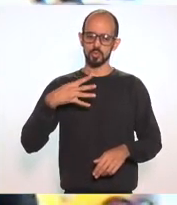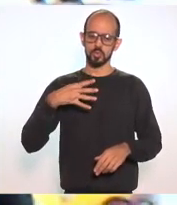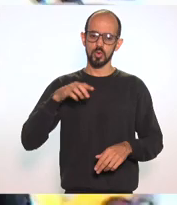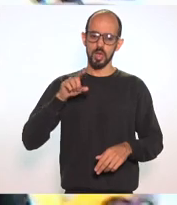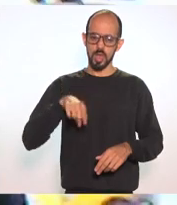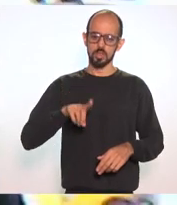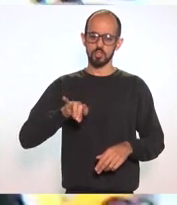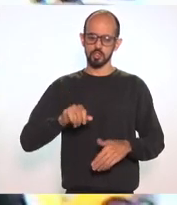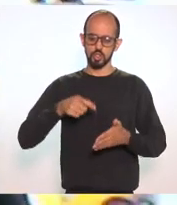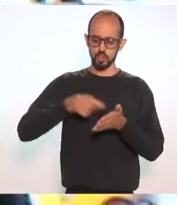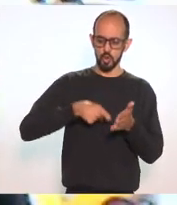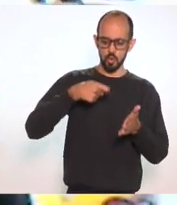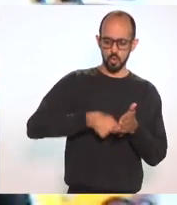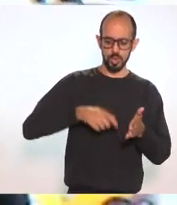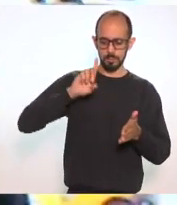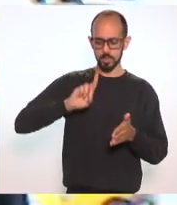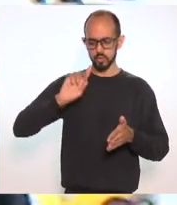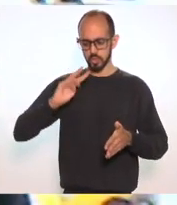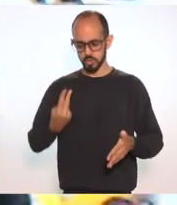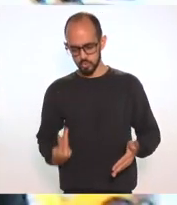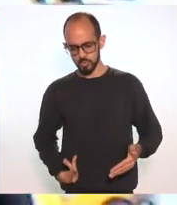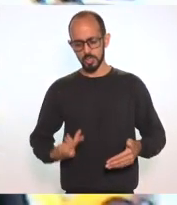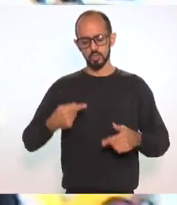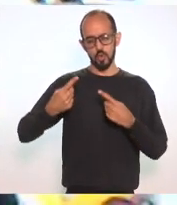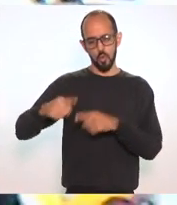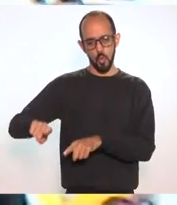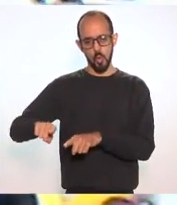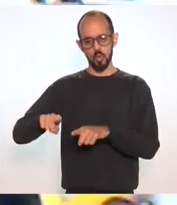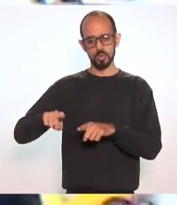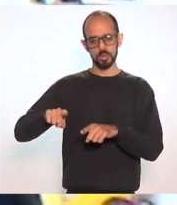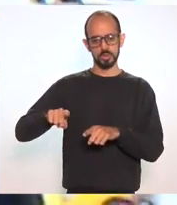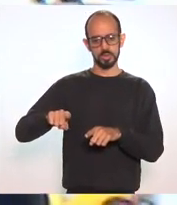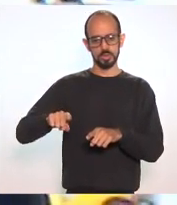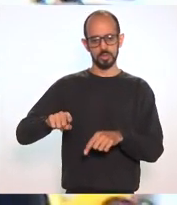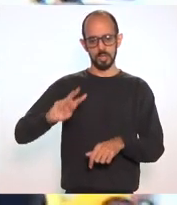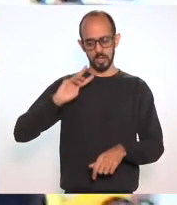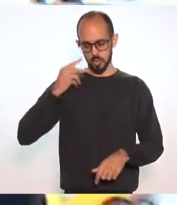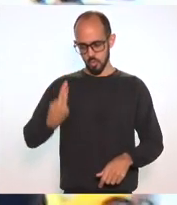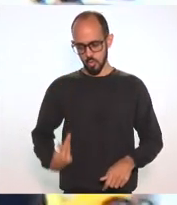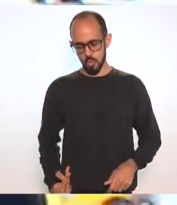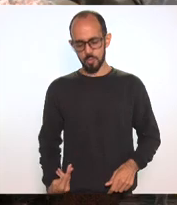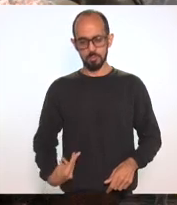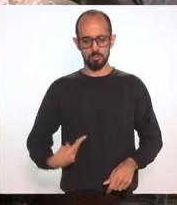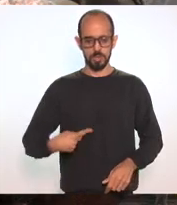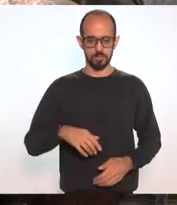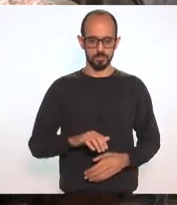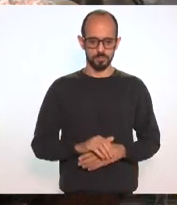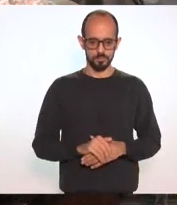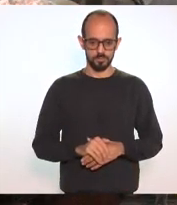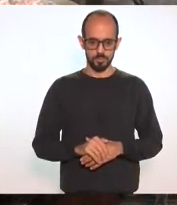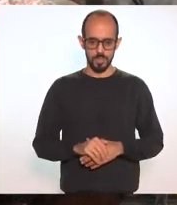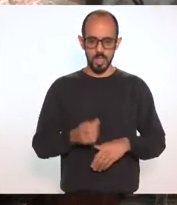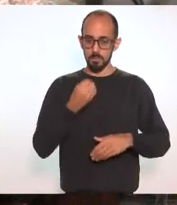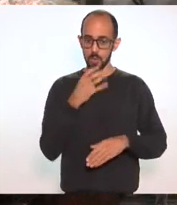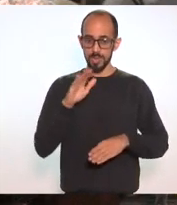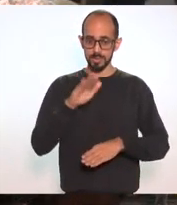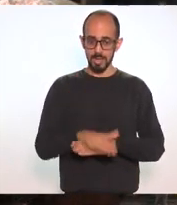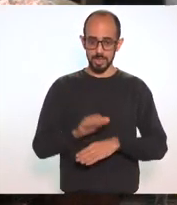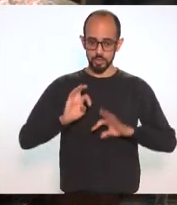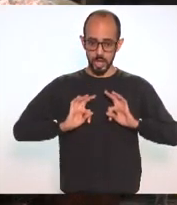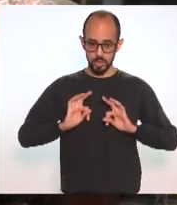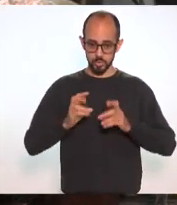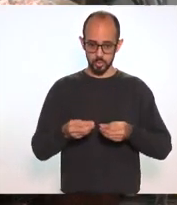pelos direitos humanos e contra a violação à dignidade humana. A presidência deseja a todas e a todos boa tarde. Passa